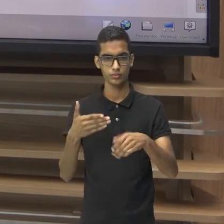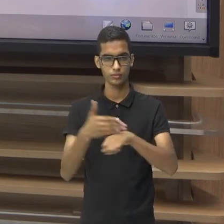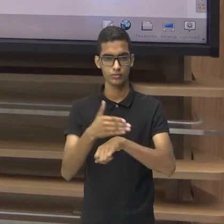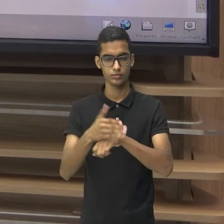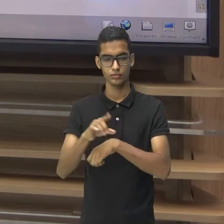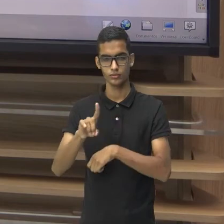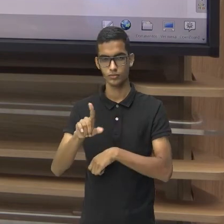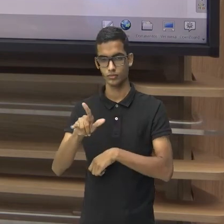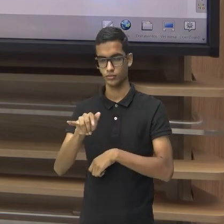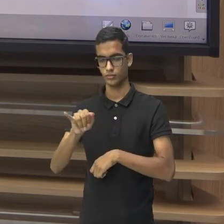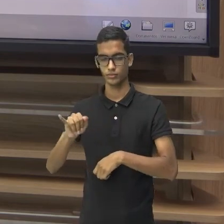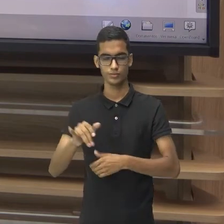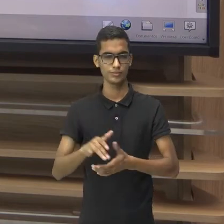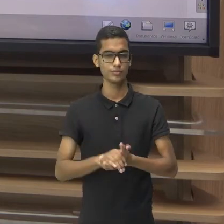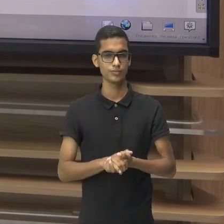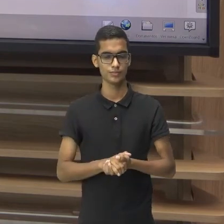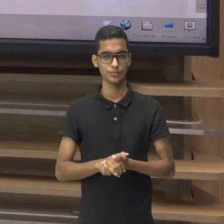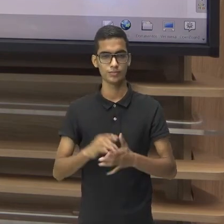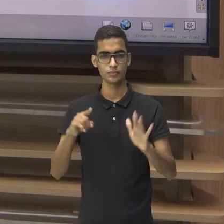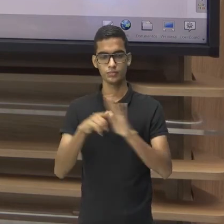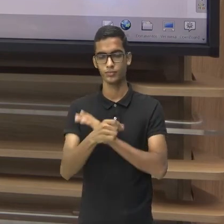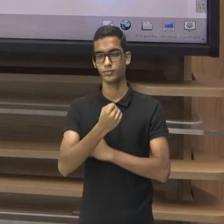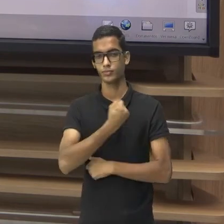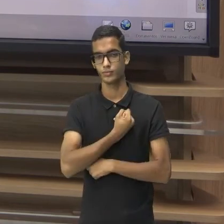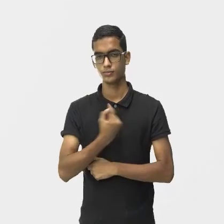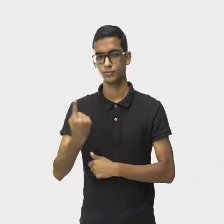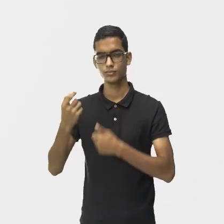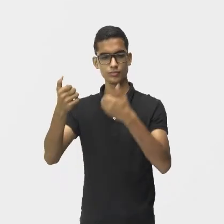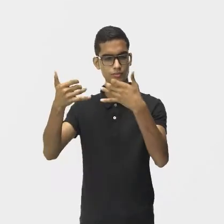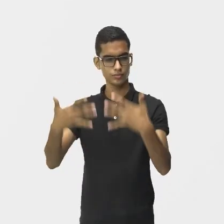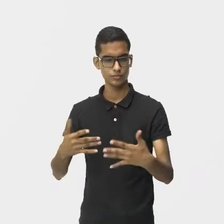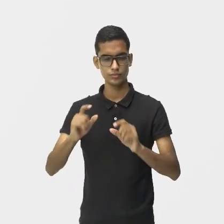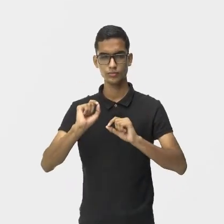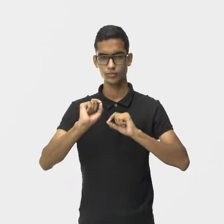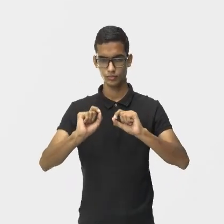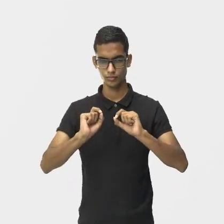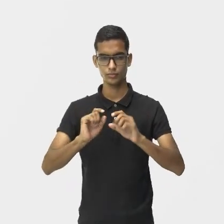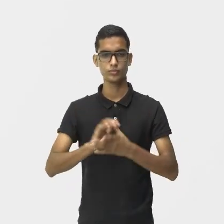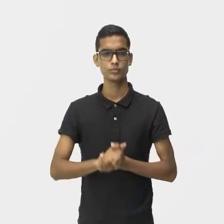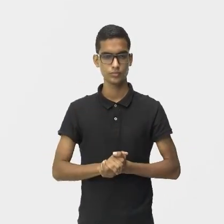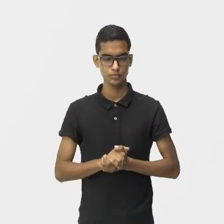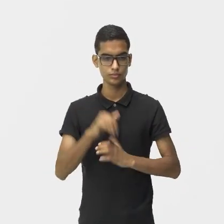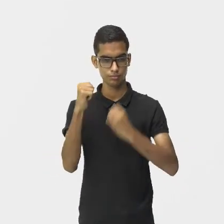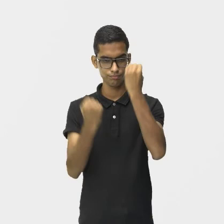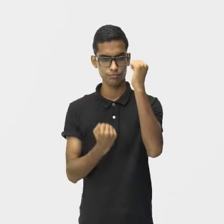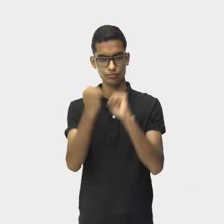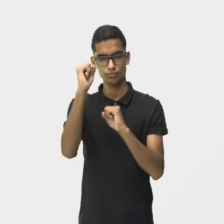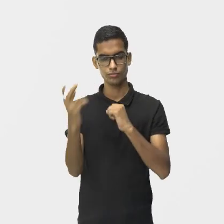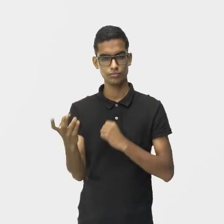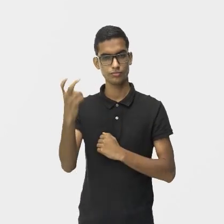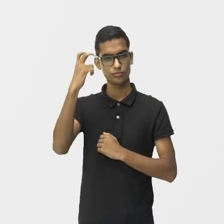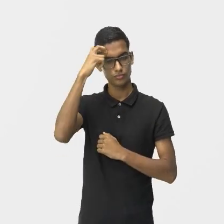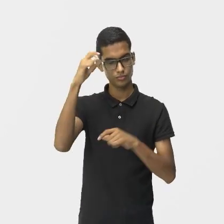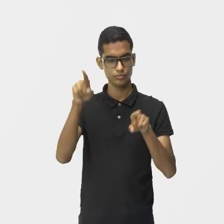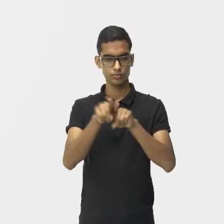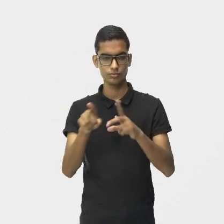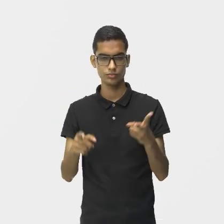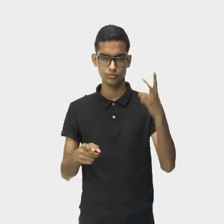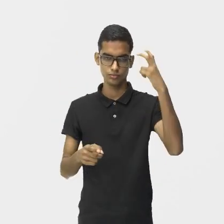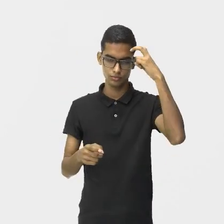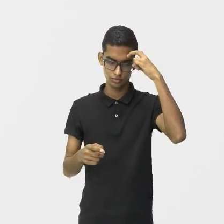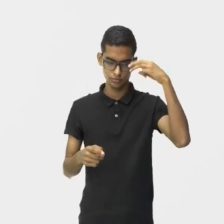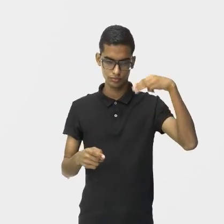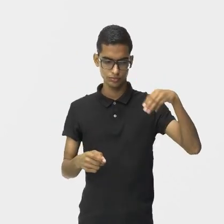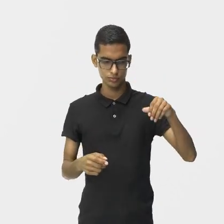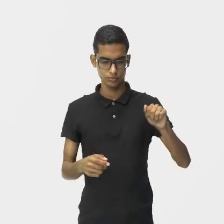local interativa. A questão número 1 diz o seguinte: a indústria cultural e cultura de massa são